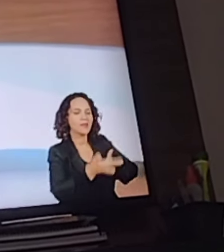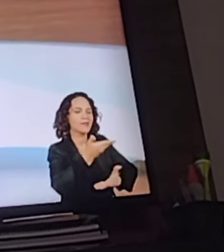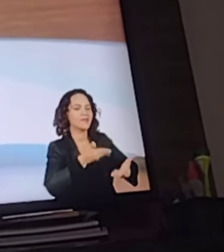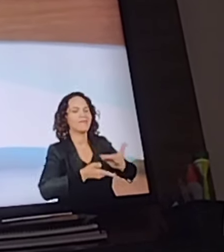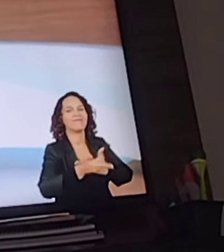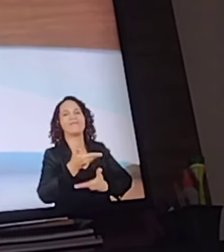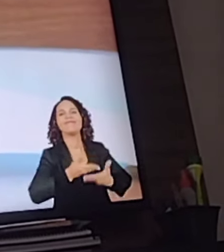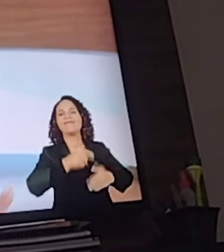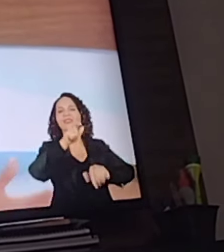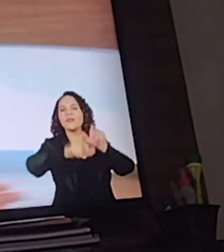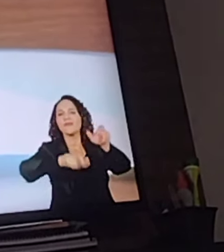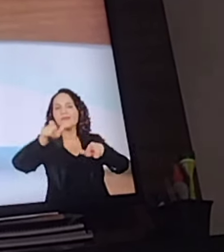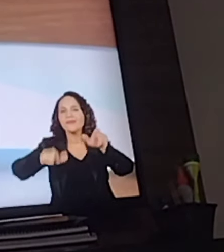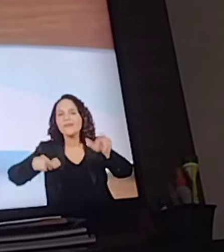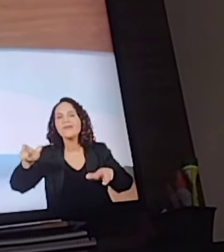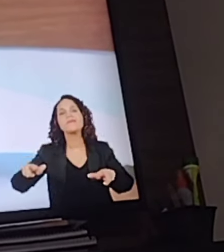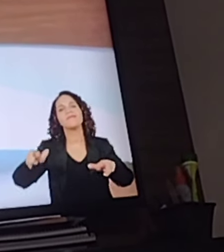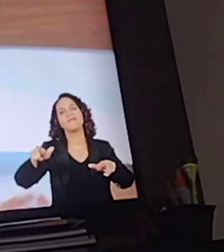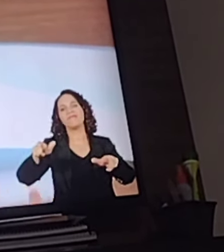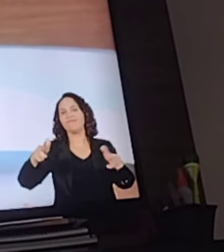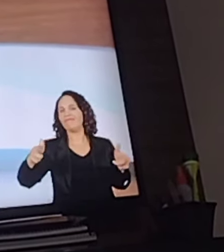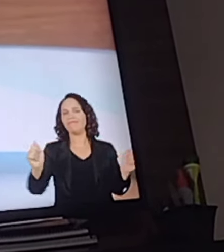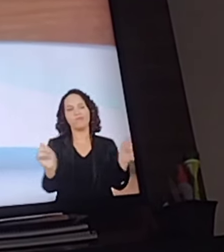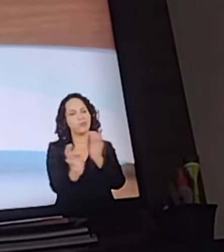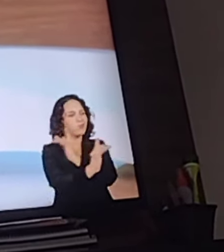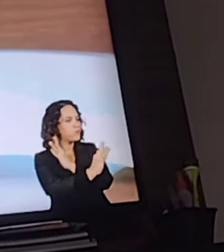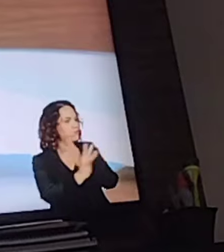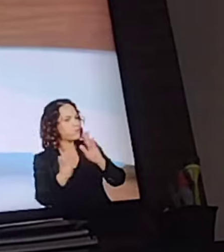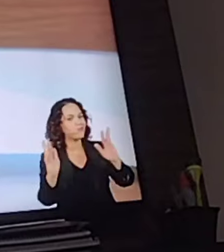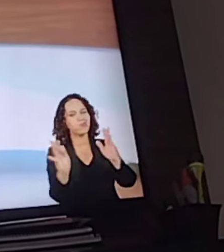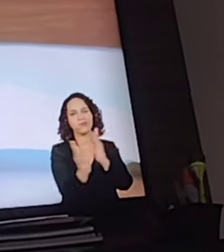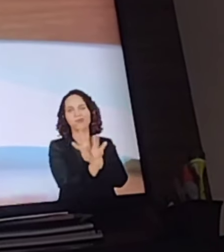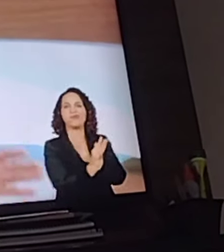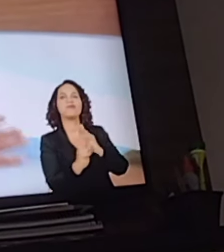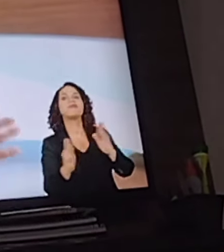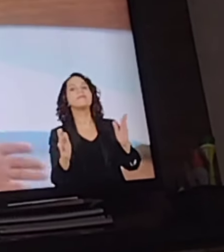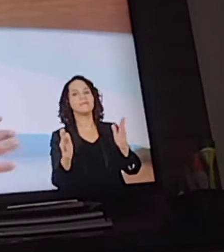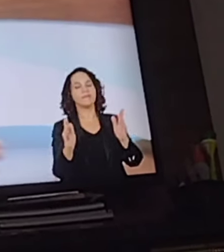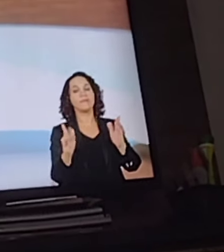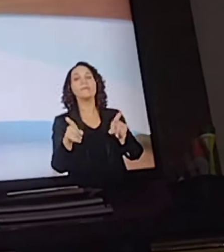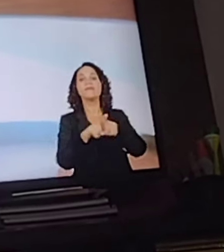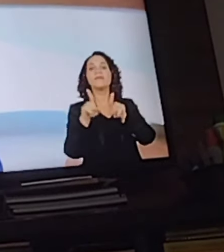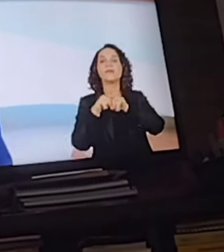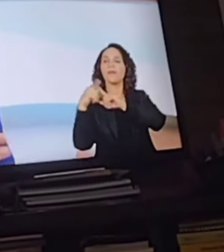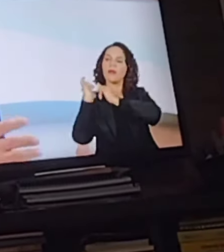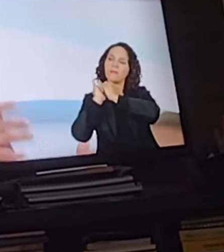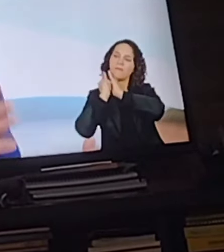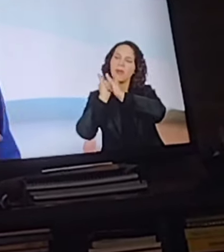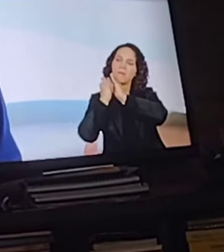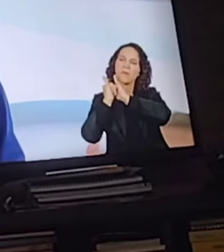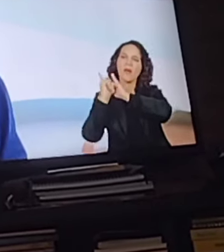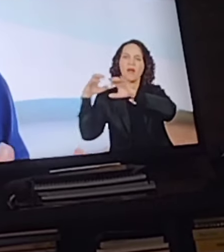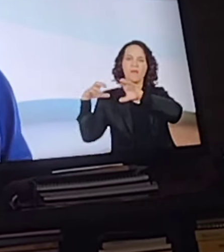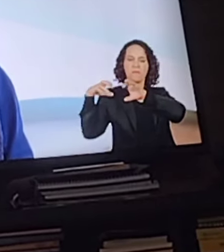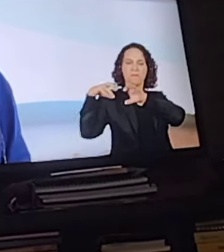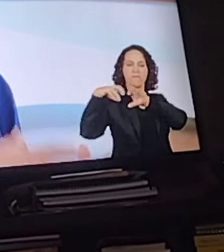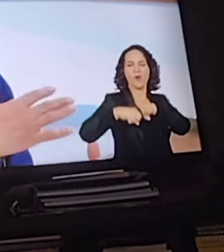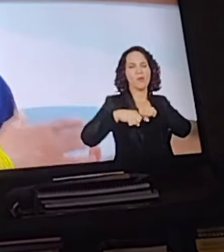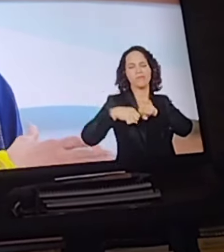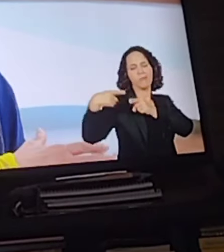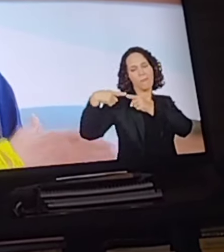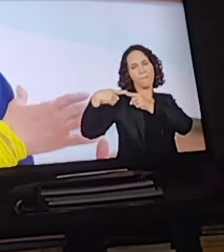direto com a nossa audiência, com as pessoas que passam, interromper a narrativa dominante de como a história é